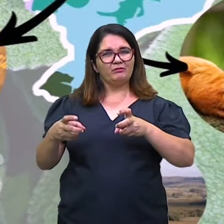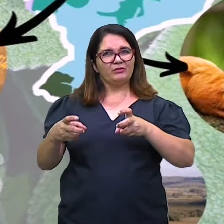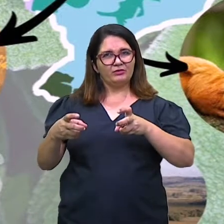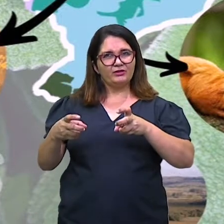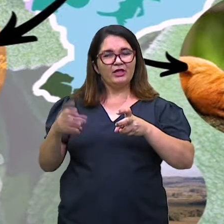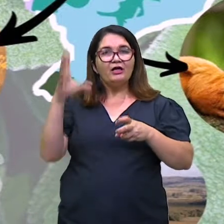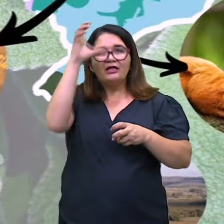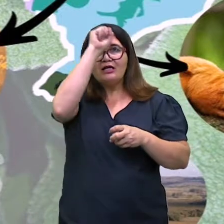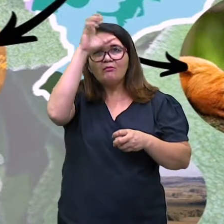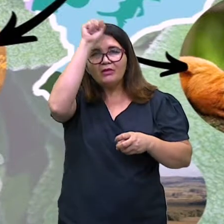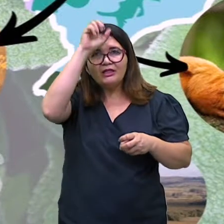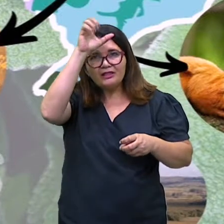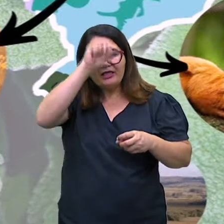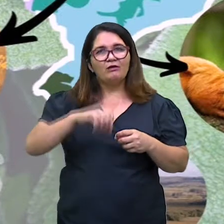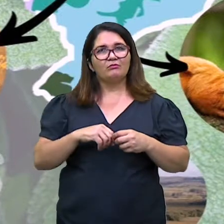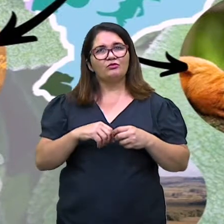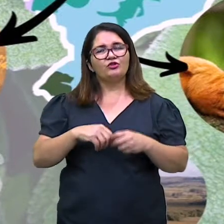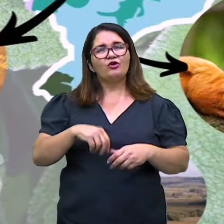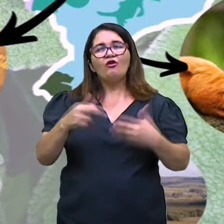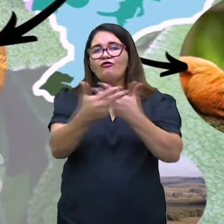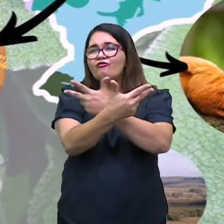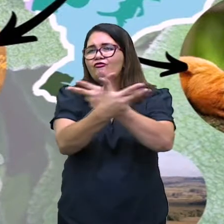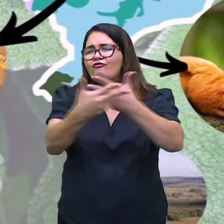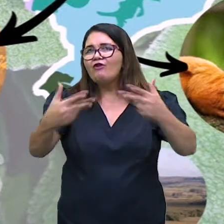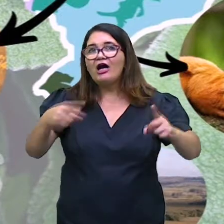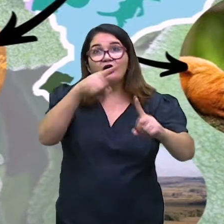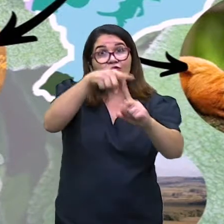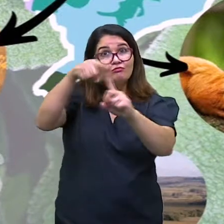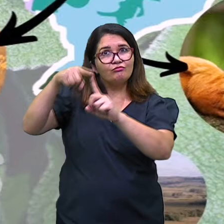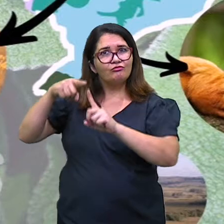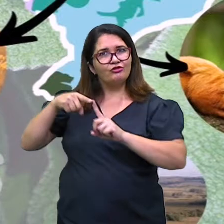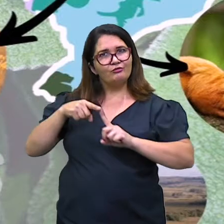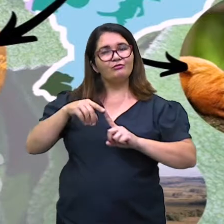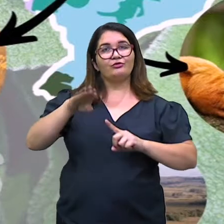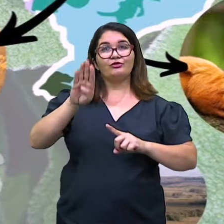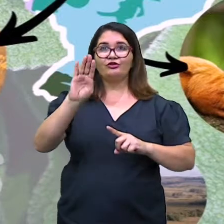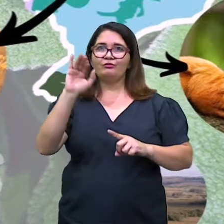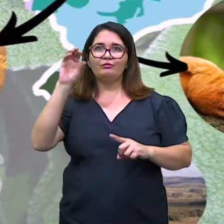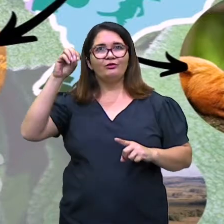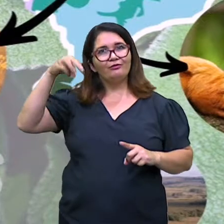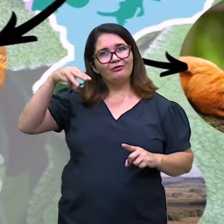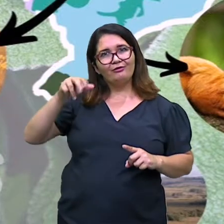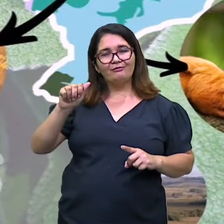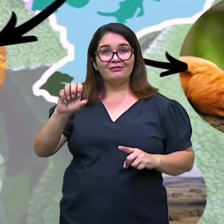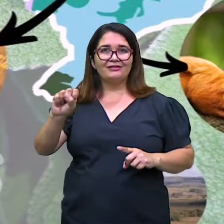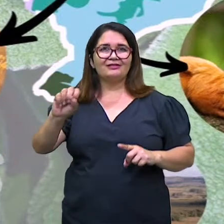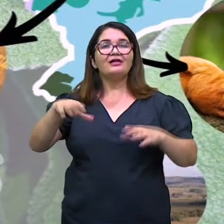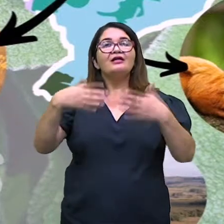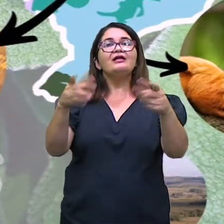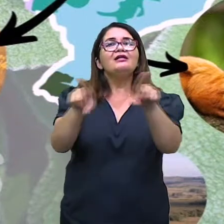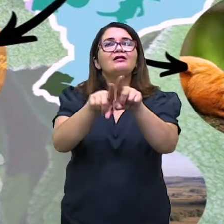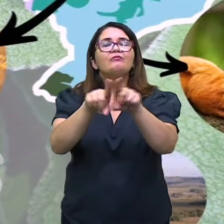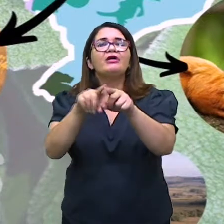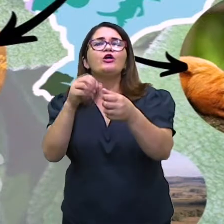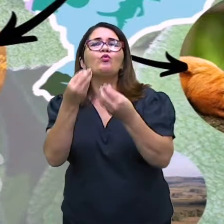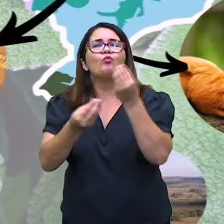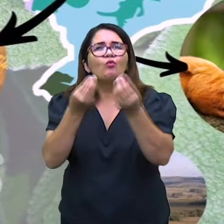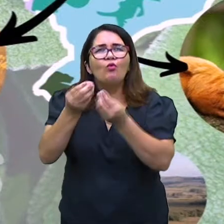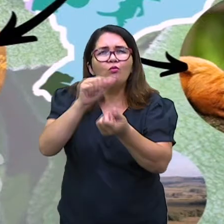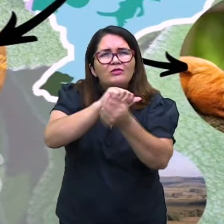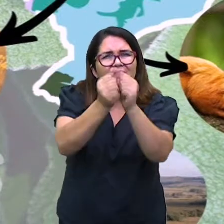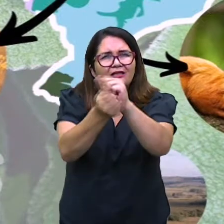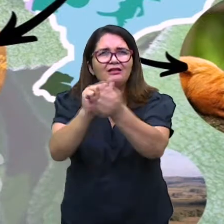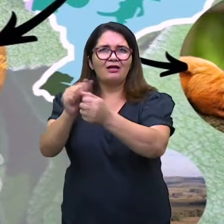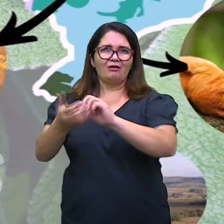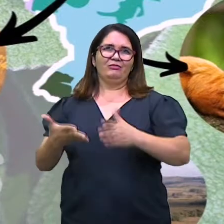mais variados tipos de bioma? Nós vimos como eles se integram, não é mesmo? Aí a gente viu um pouco do